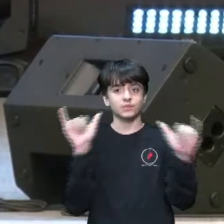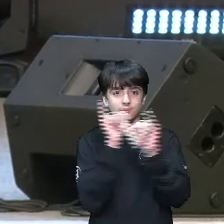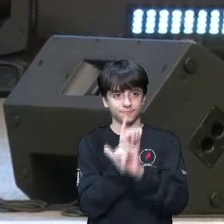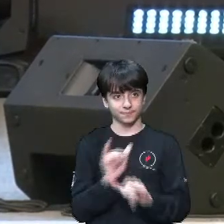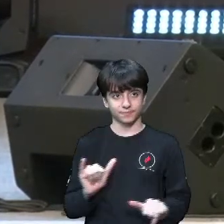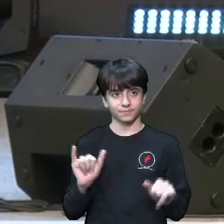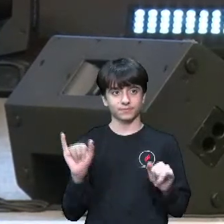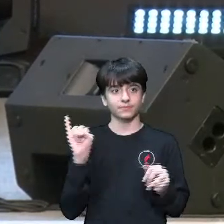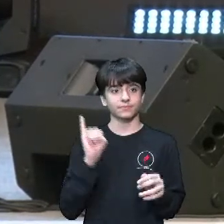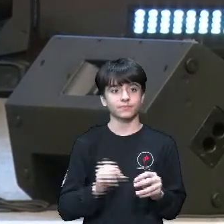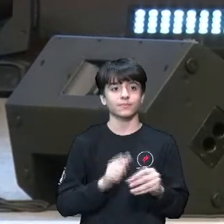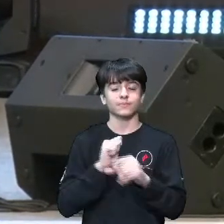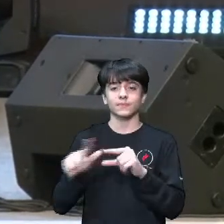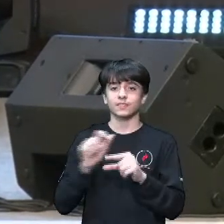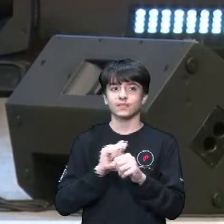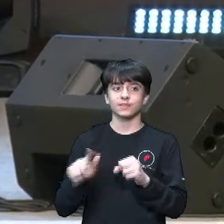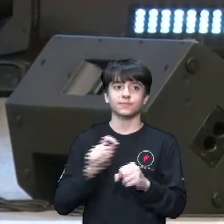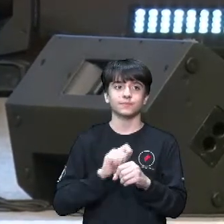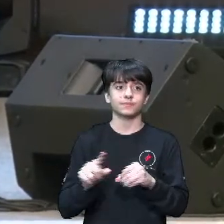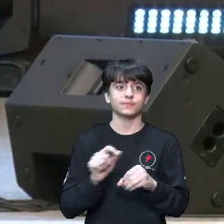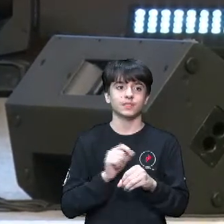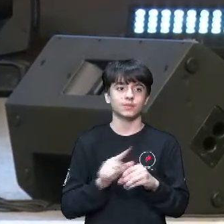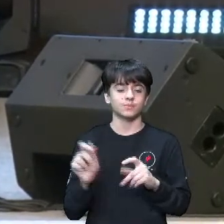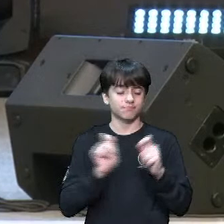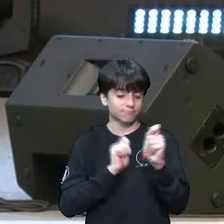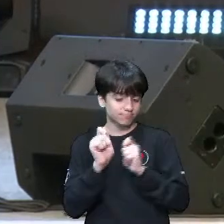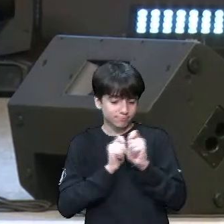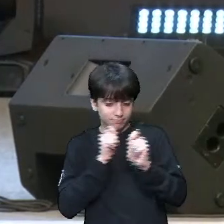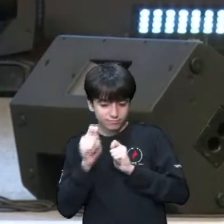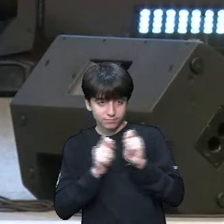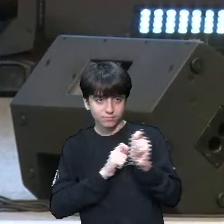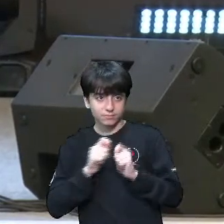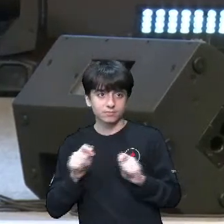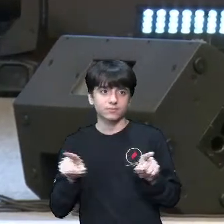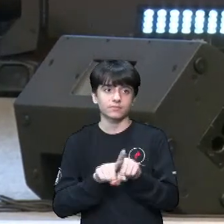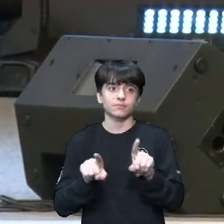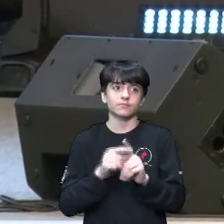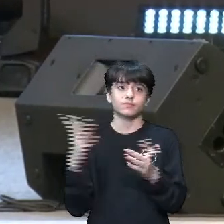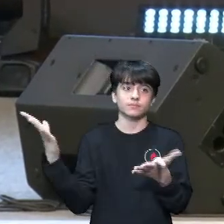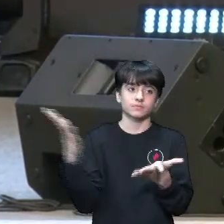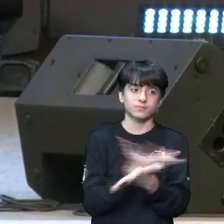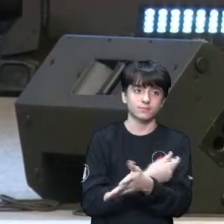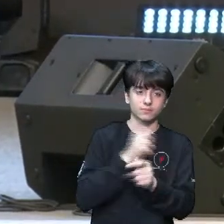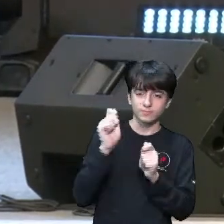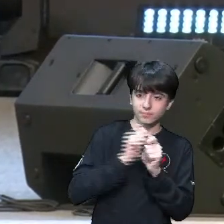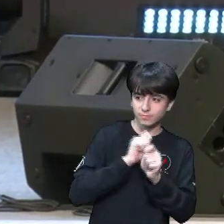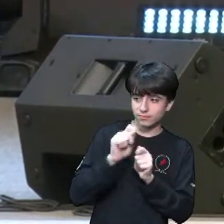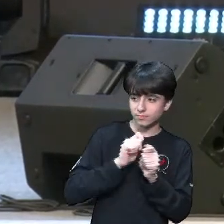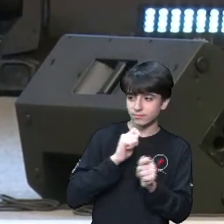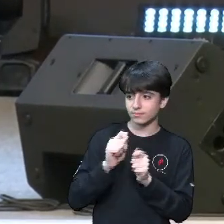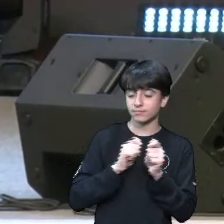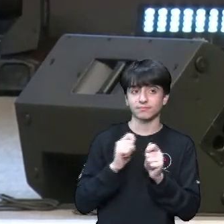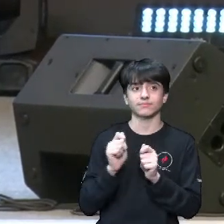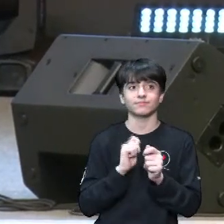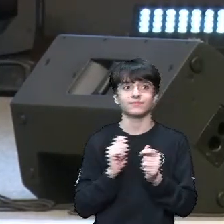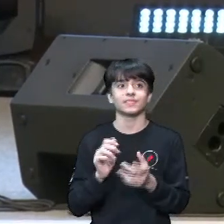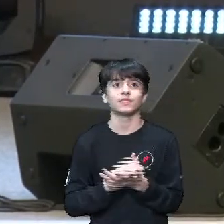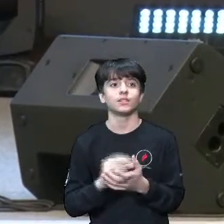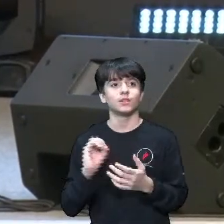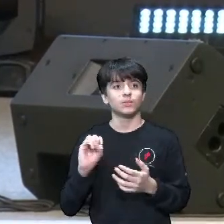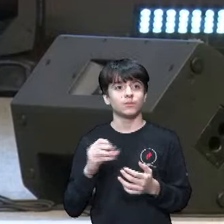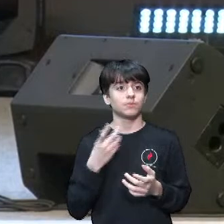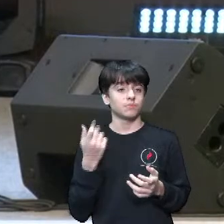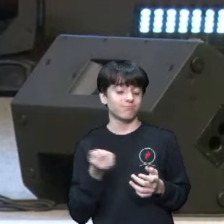com moderação, também colherá com moderação. Em outras versões diz pouco, né? E o que